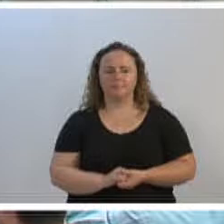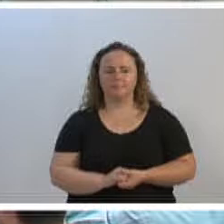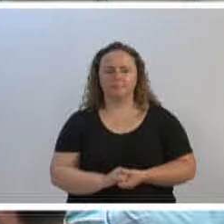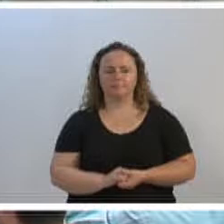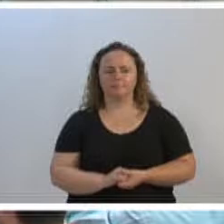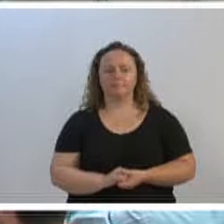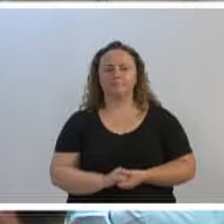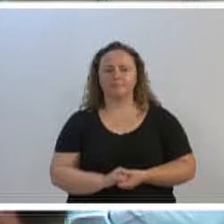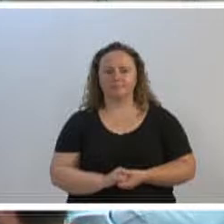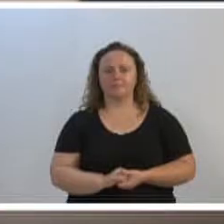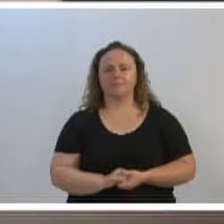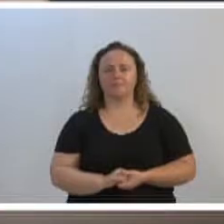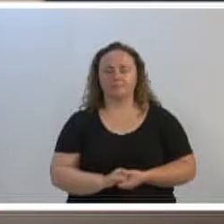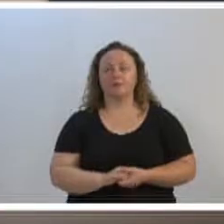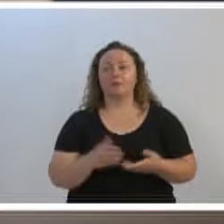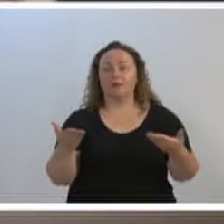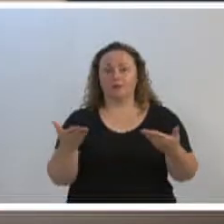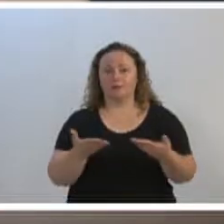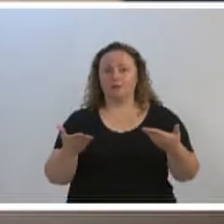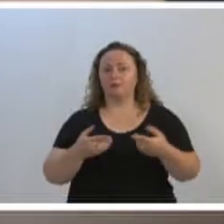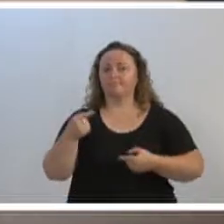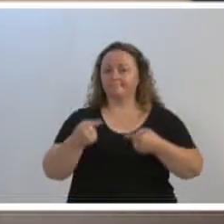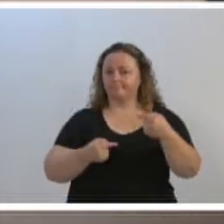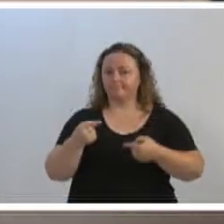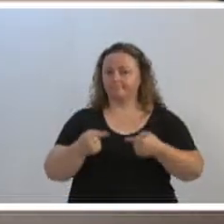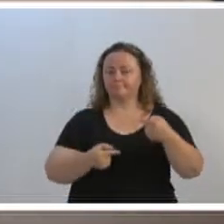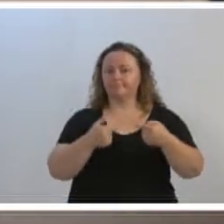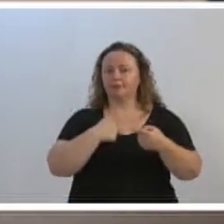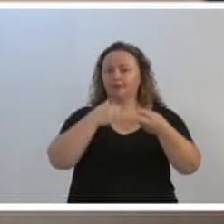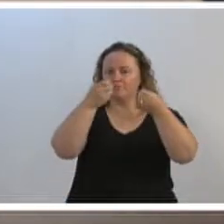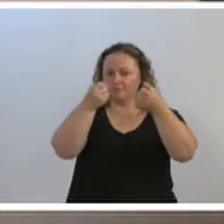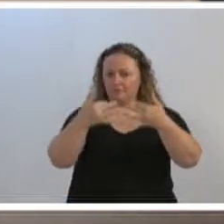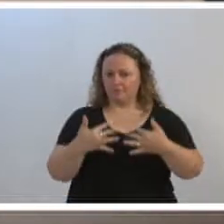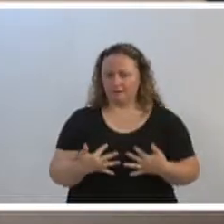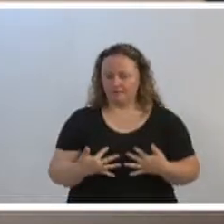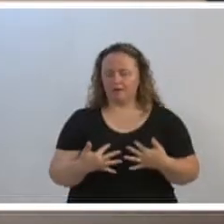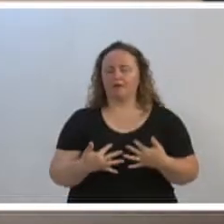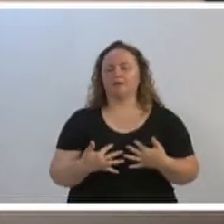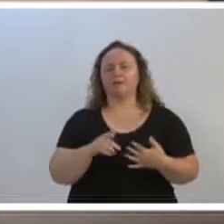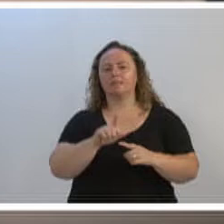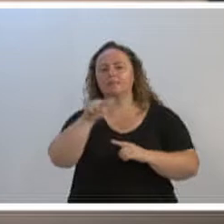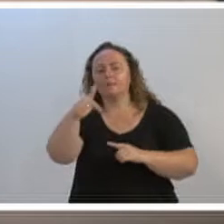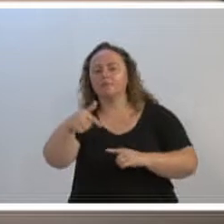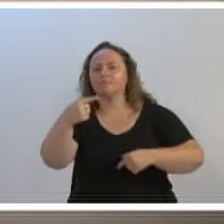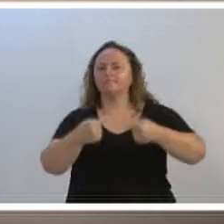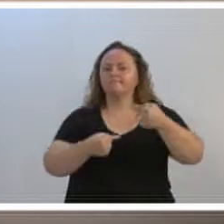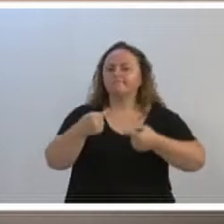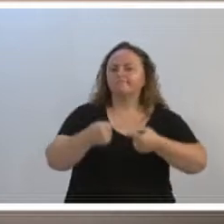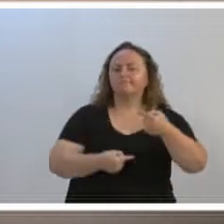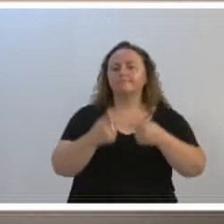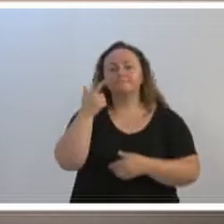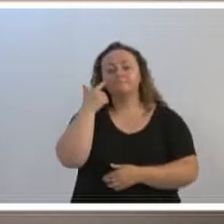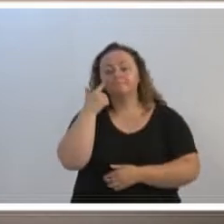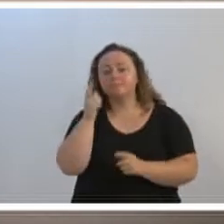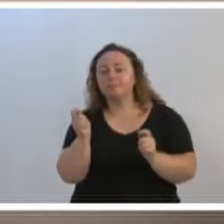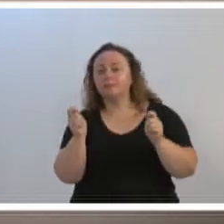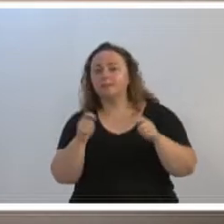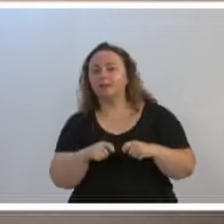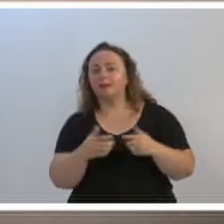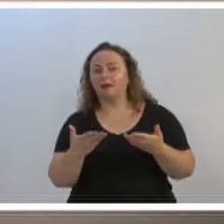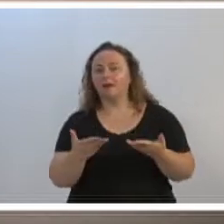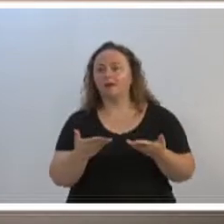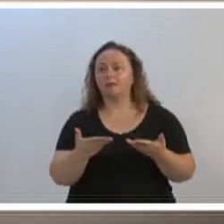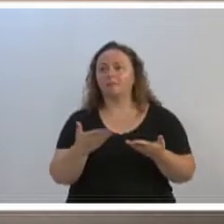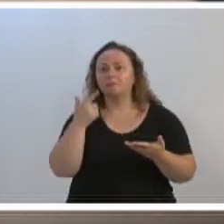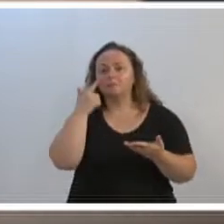Então, nós vamos colocar em discussão, eu vou falar aqui, tá? E aí a gente vai colocar em discussão para ver se a gente consegue chamar